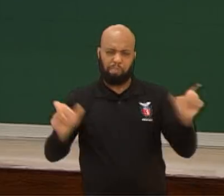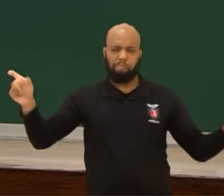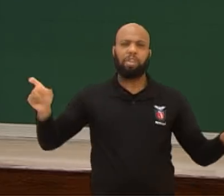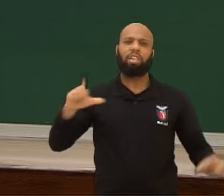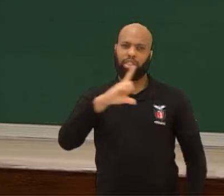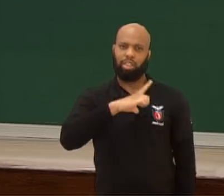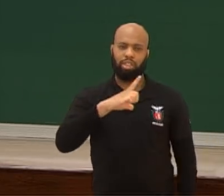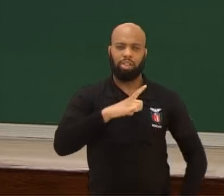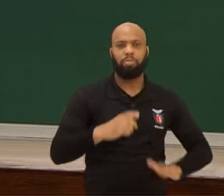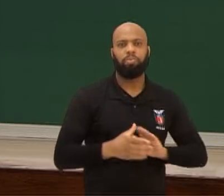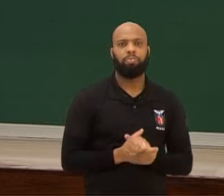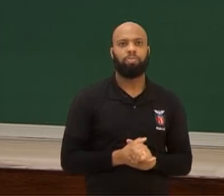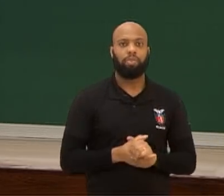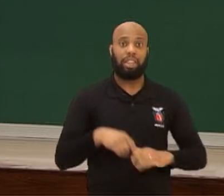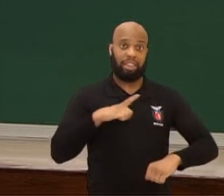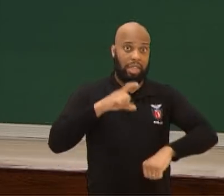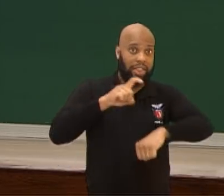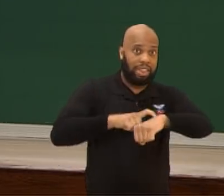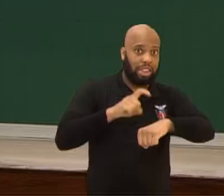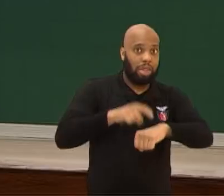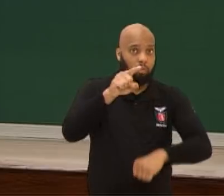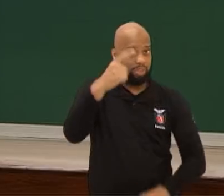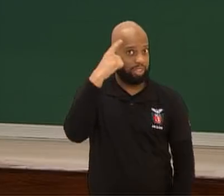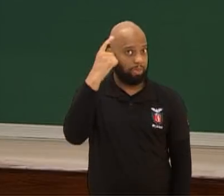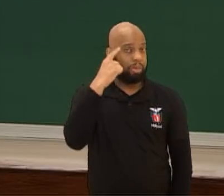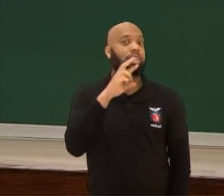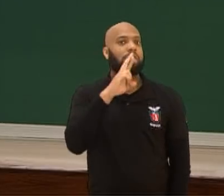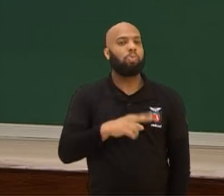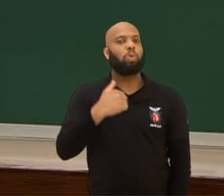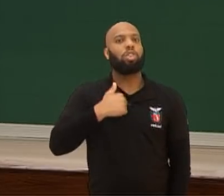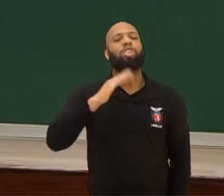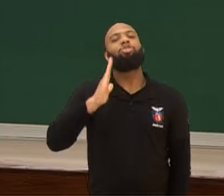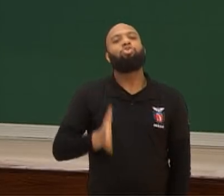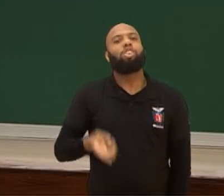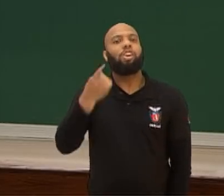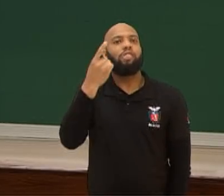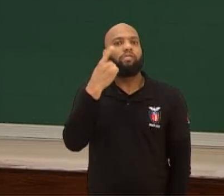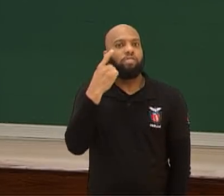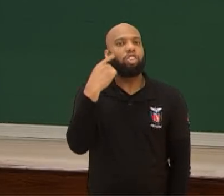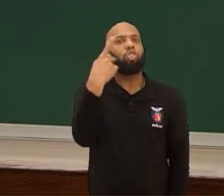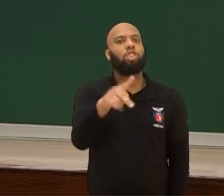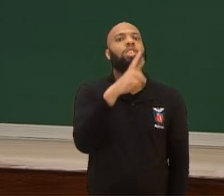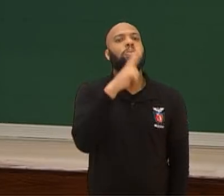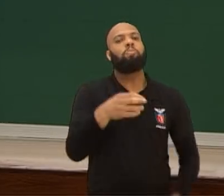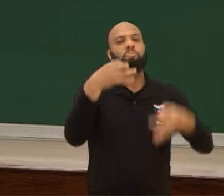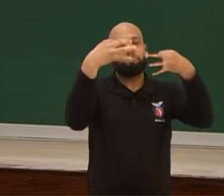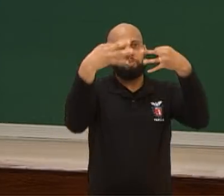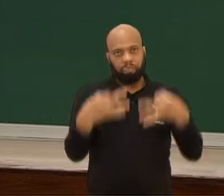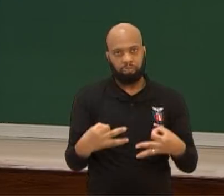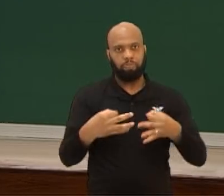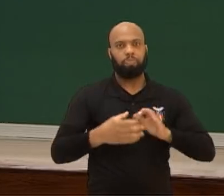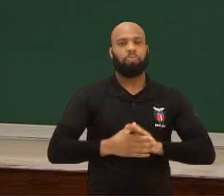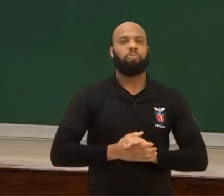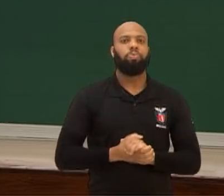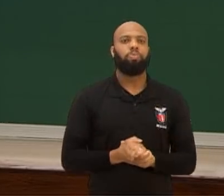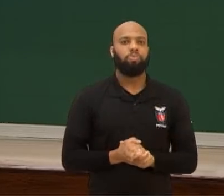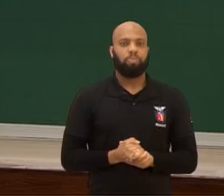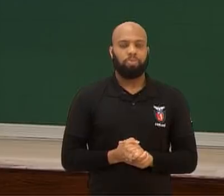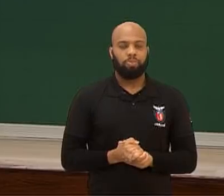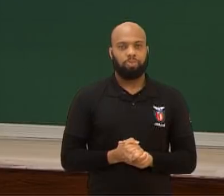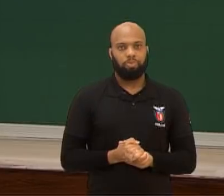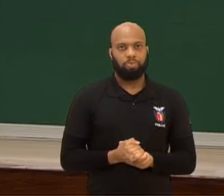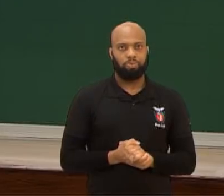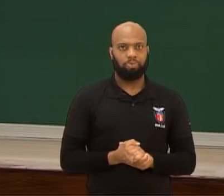comunicação de massa. Qual que é o tipo de comunicação que teve grande prioridade com o desenvolvimento do rádio? Um momento para